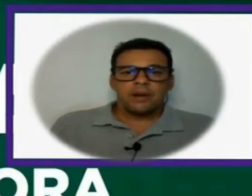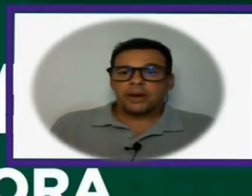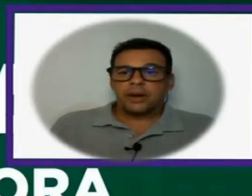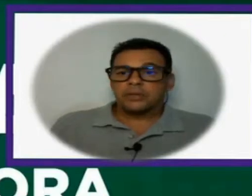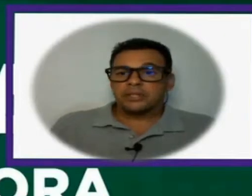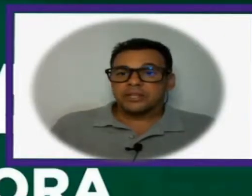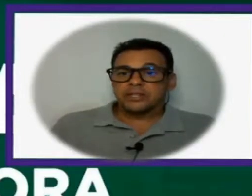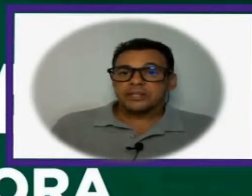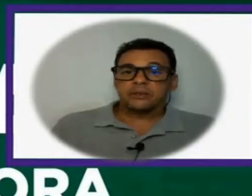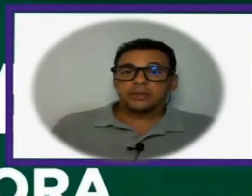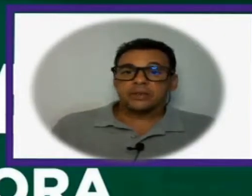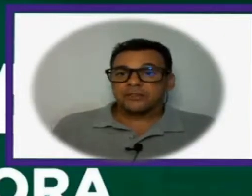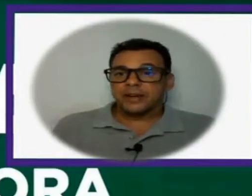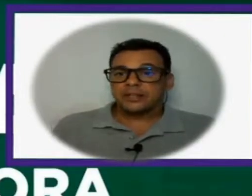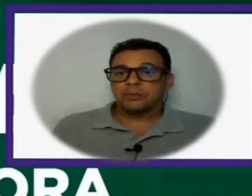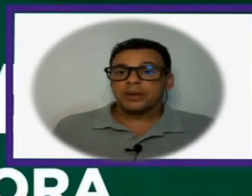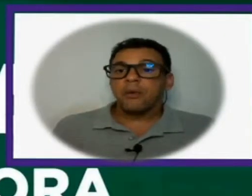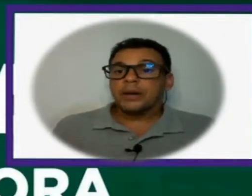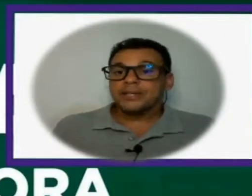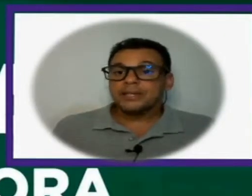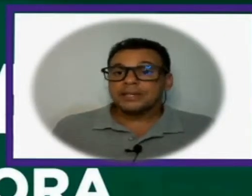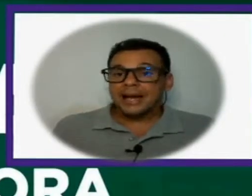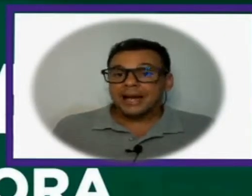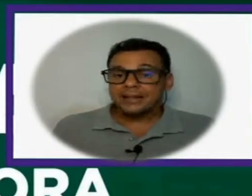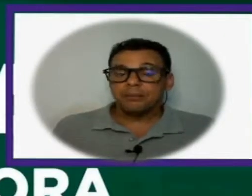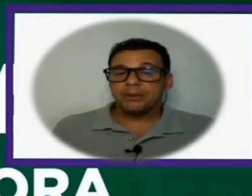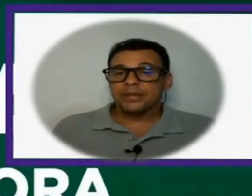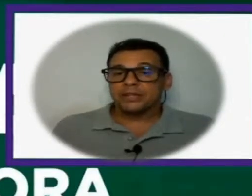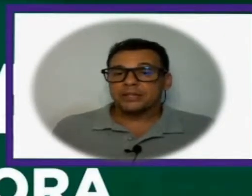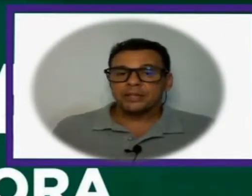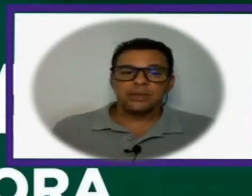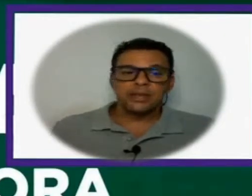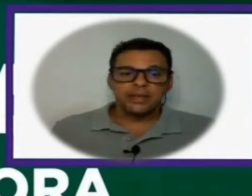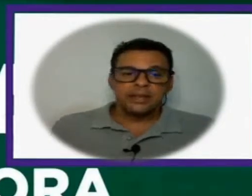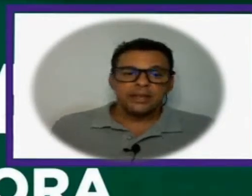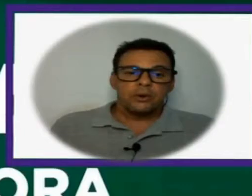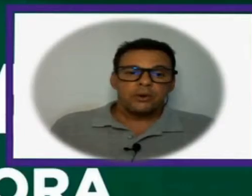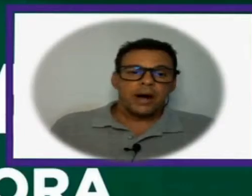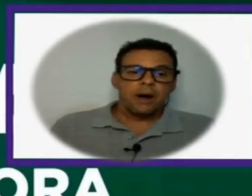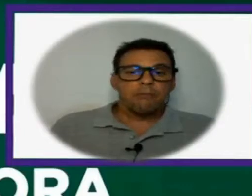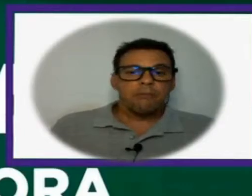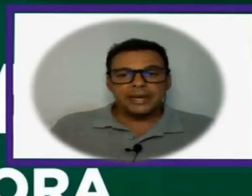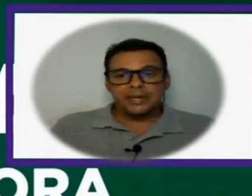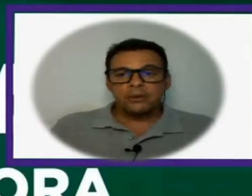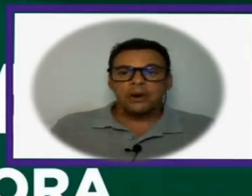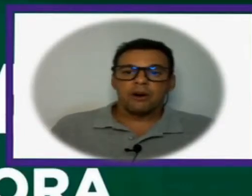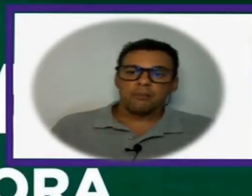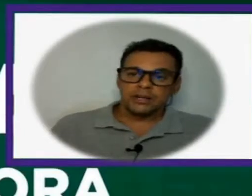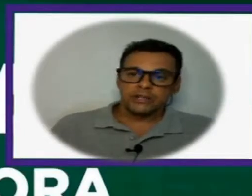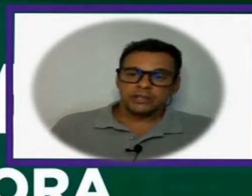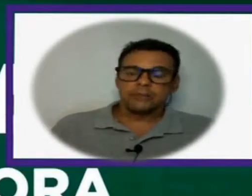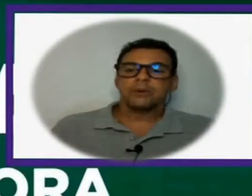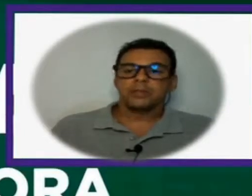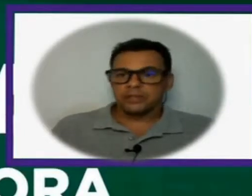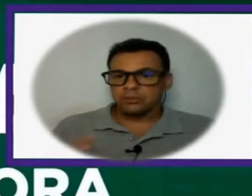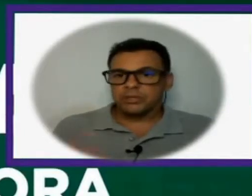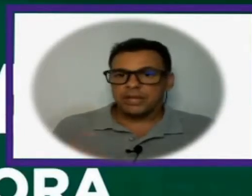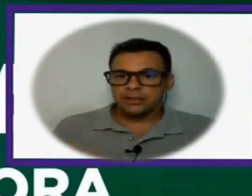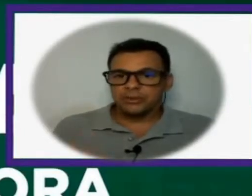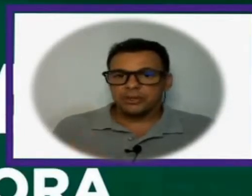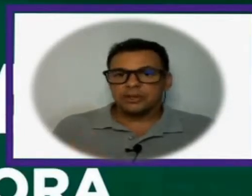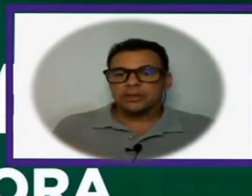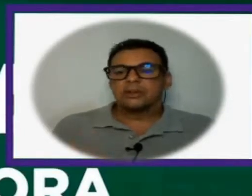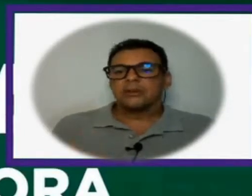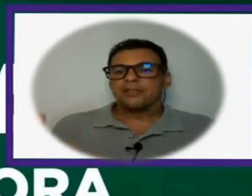Agora Quando a gente Quando a gente Fala sobre quantidade Tem que prestar atenção Que o how many E o how much Pode ser